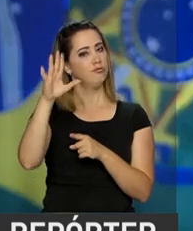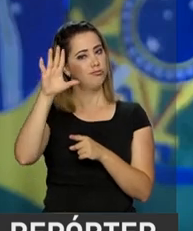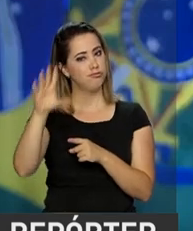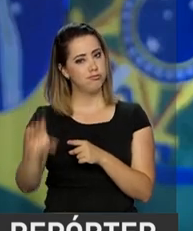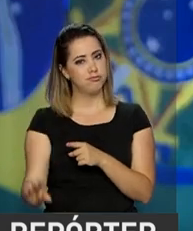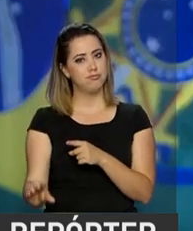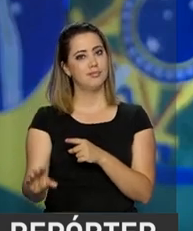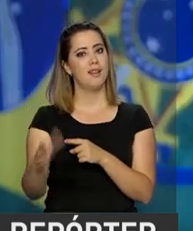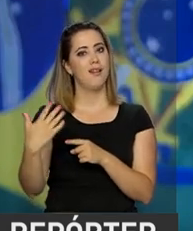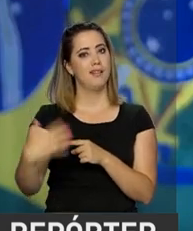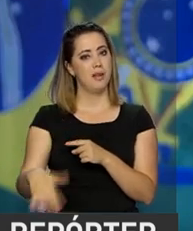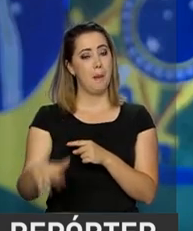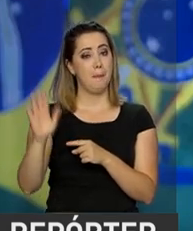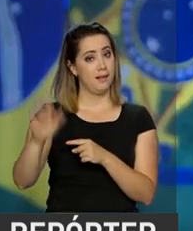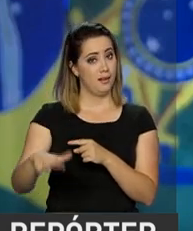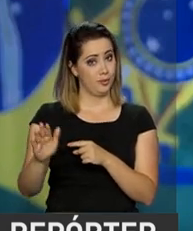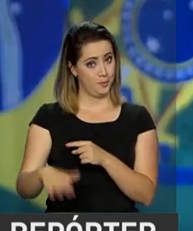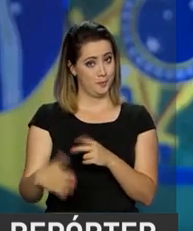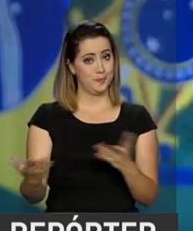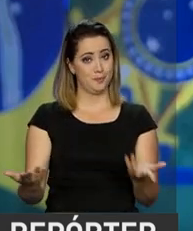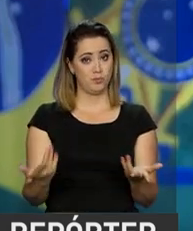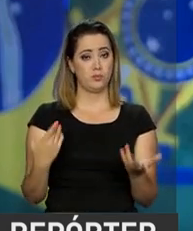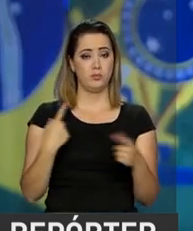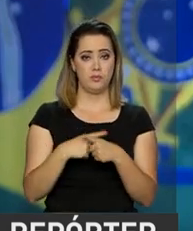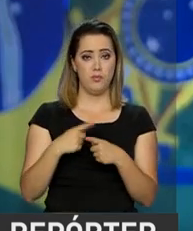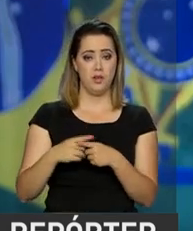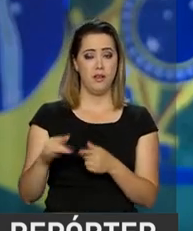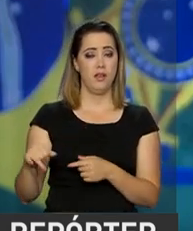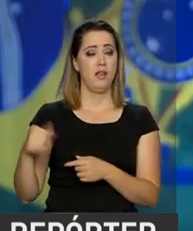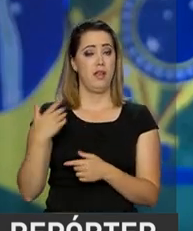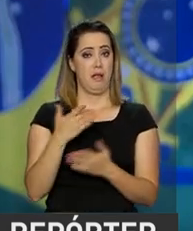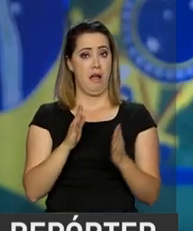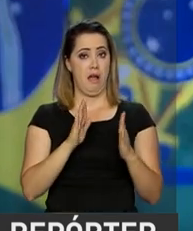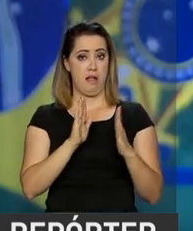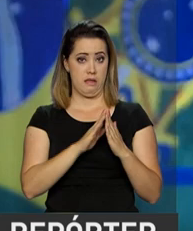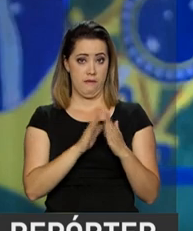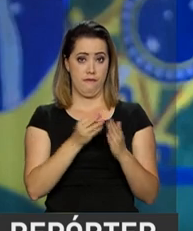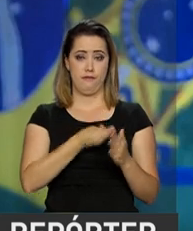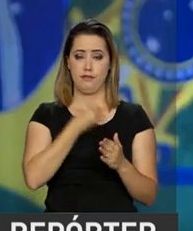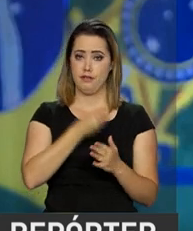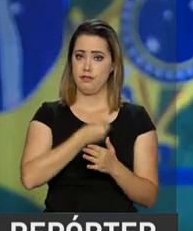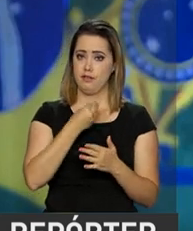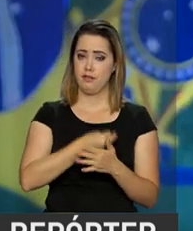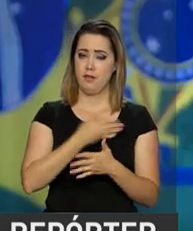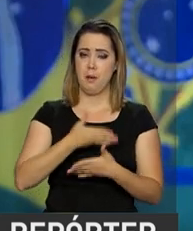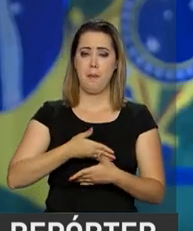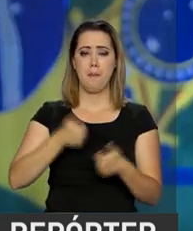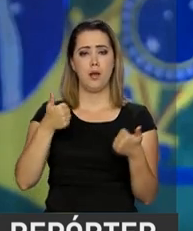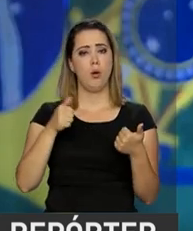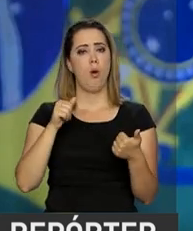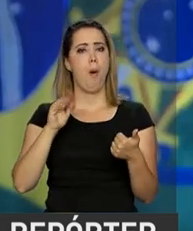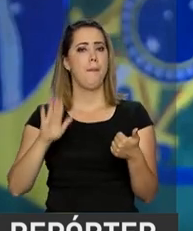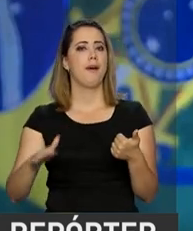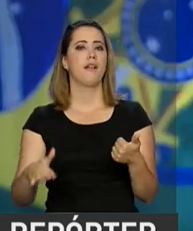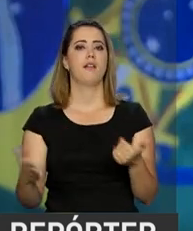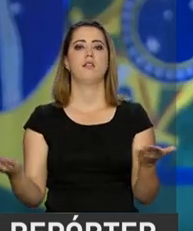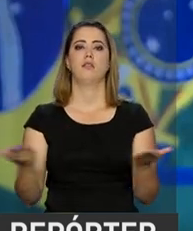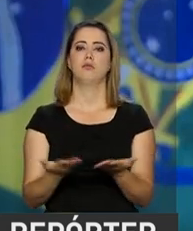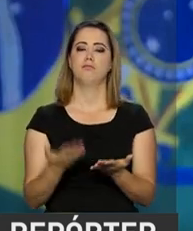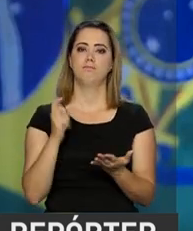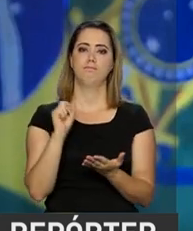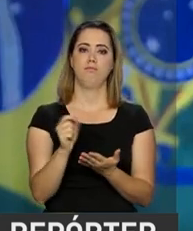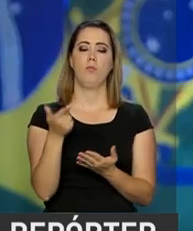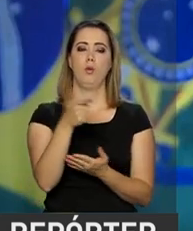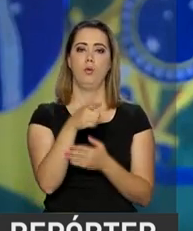Vitória Porque sem inflação gastamos menos para morar menos para vestir gastamos menos para viver